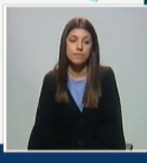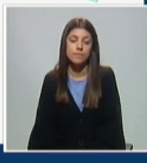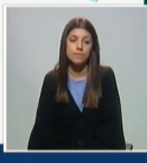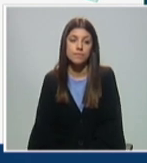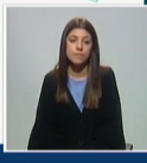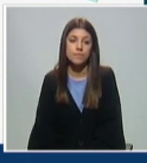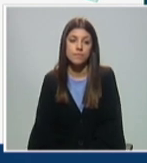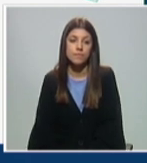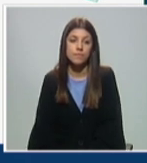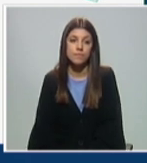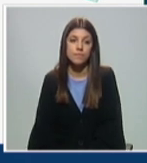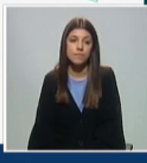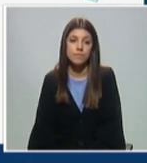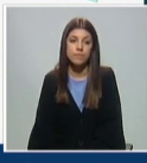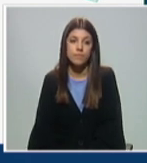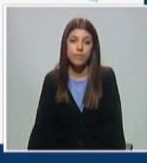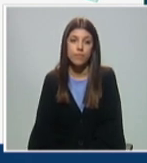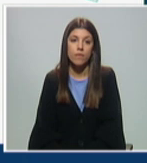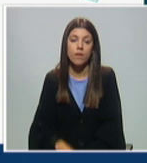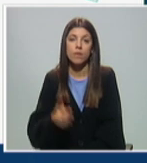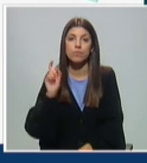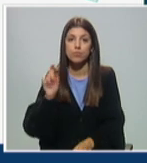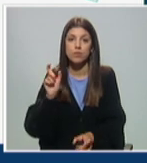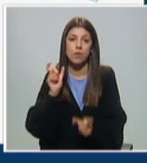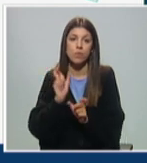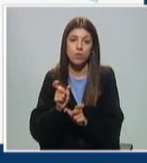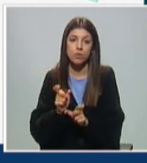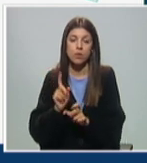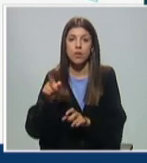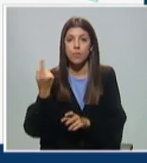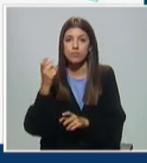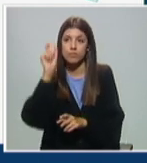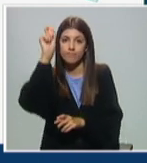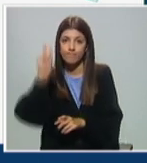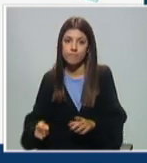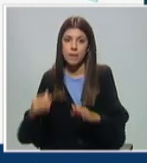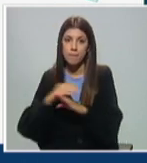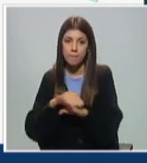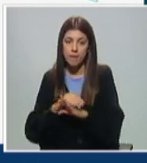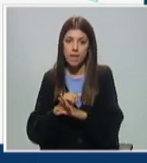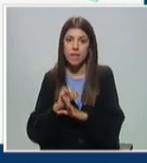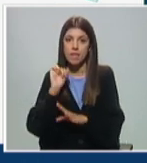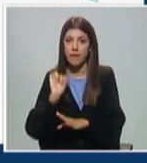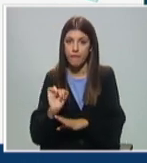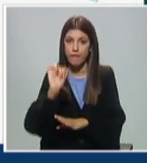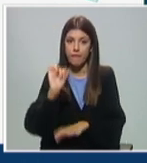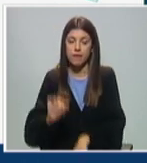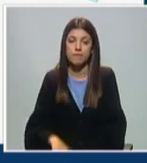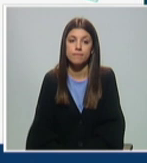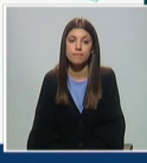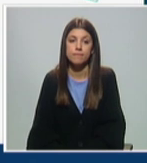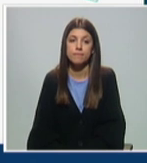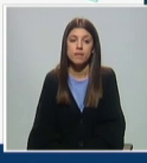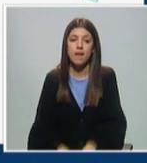alunos, fixar o botão Ctrl e, por exemplo, a média dos alunos. E com estas